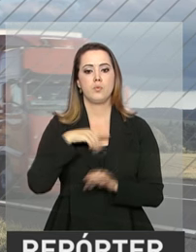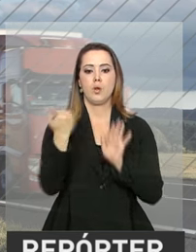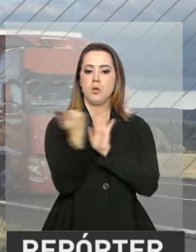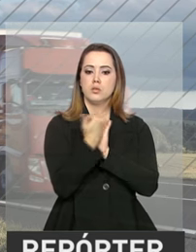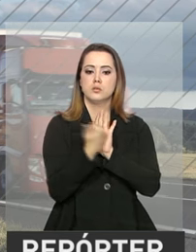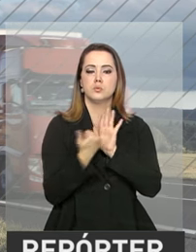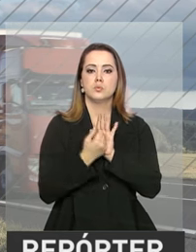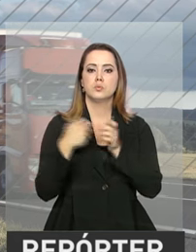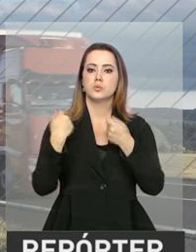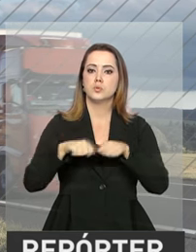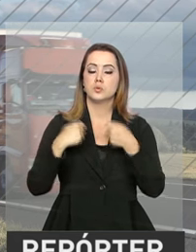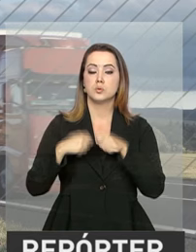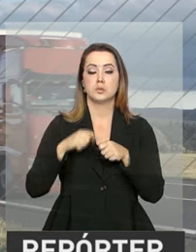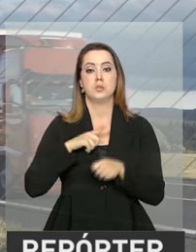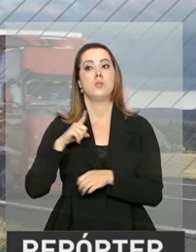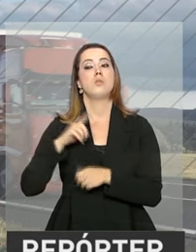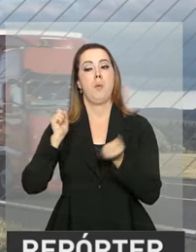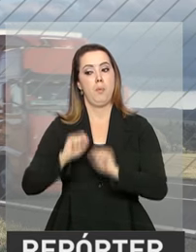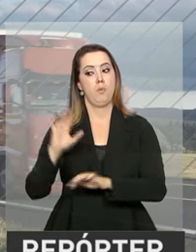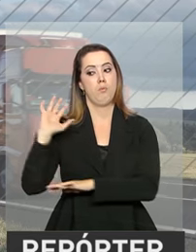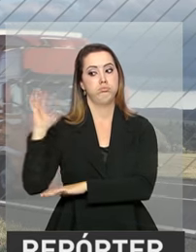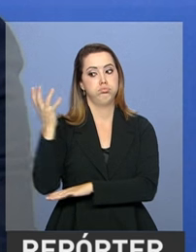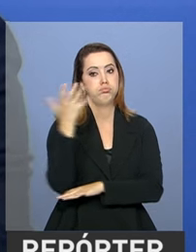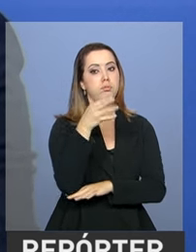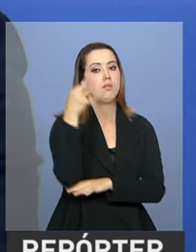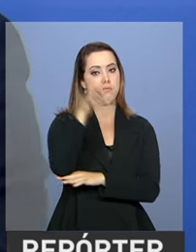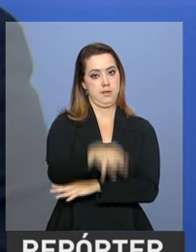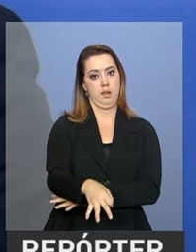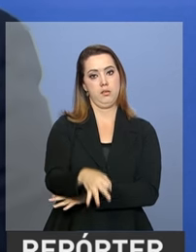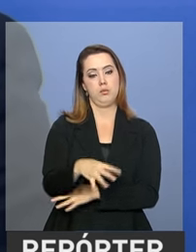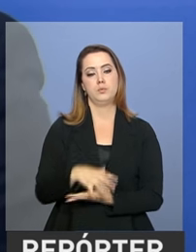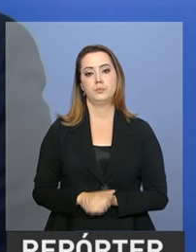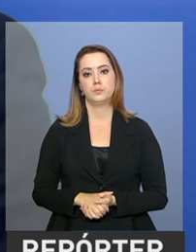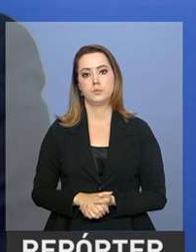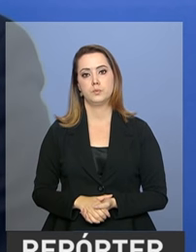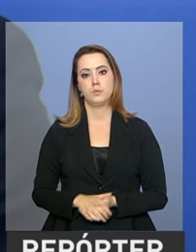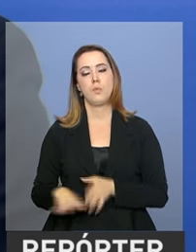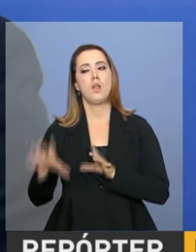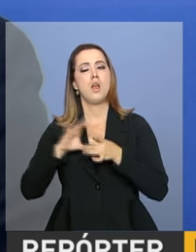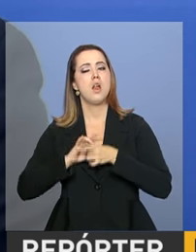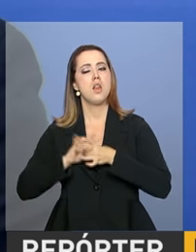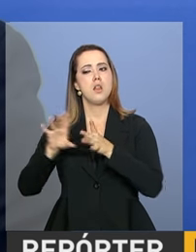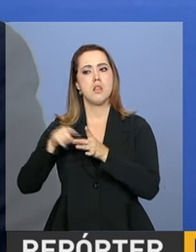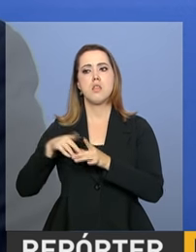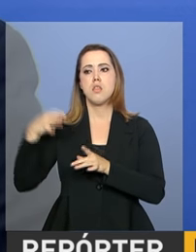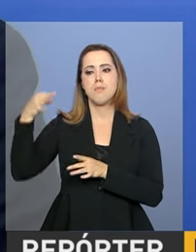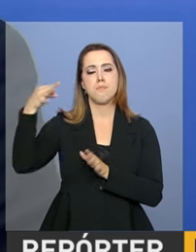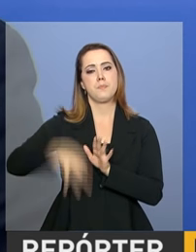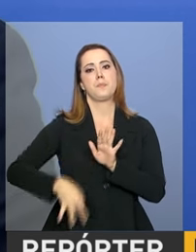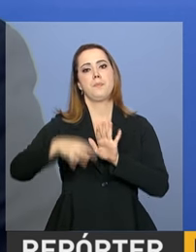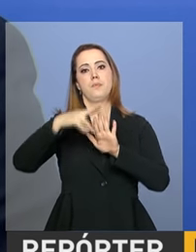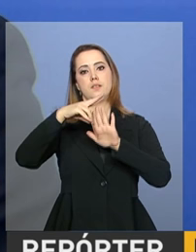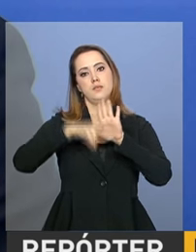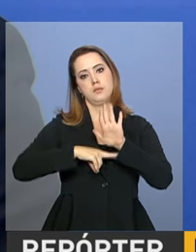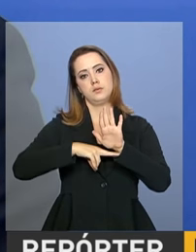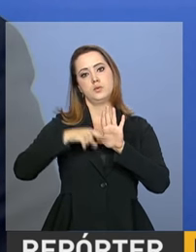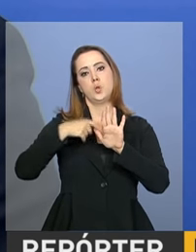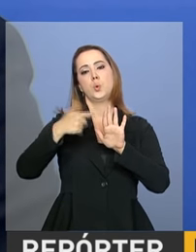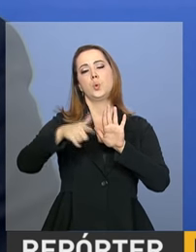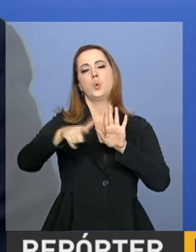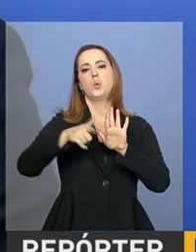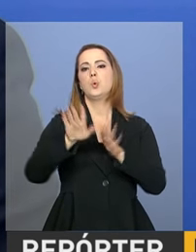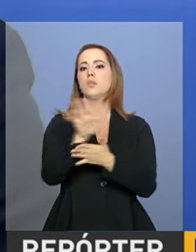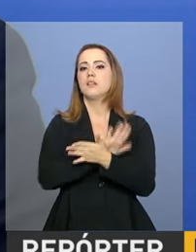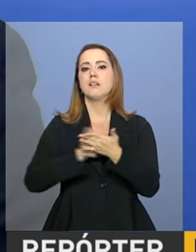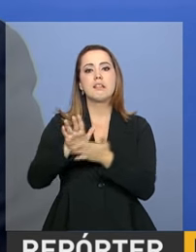ter viabilidade ambiental comprovada. As concessões serão conduzidas sob o máximo rigor técnico. Não haverá,